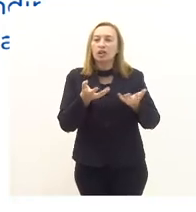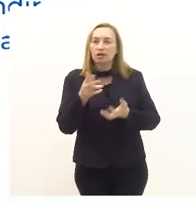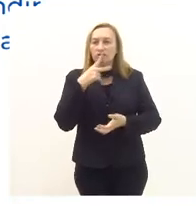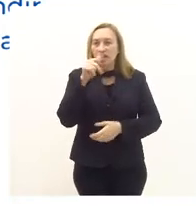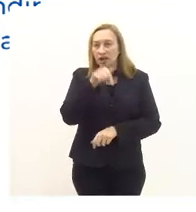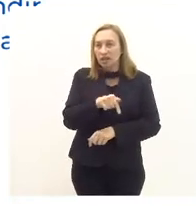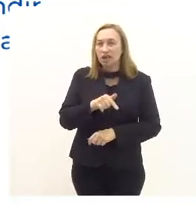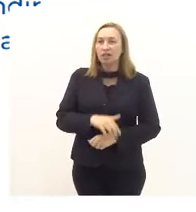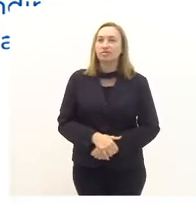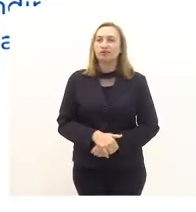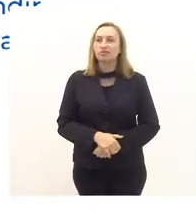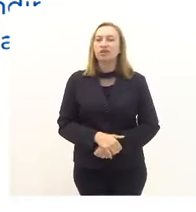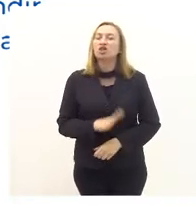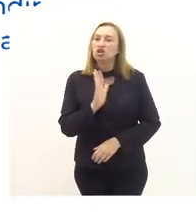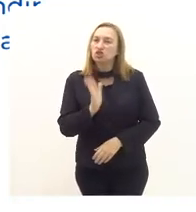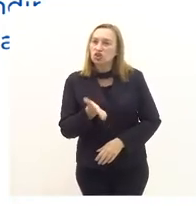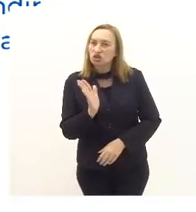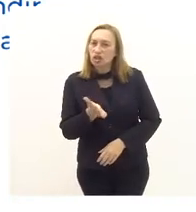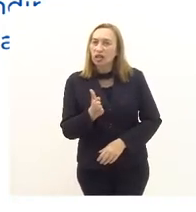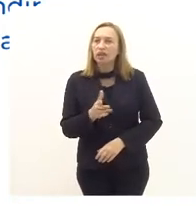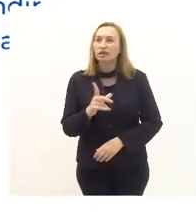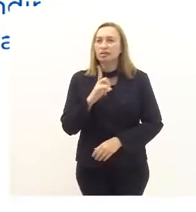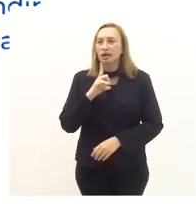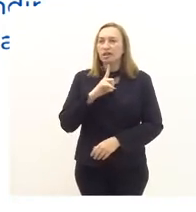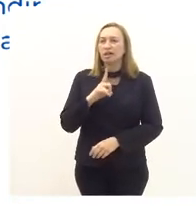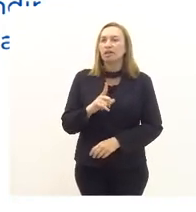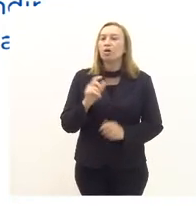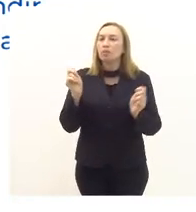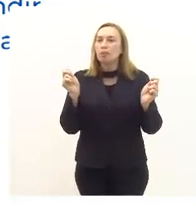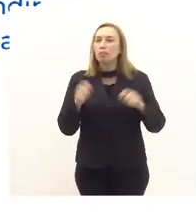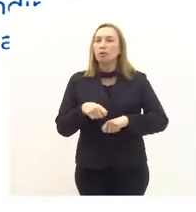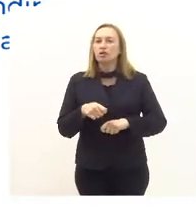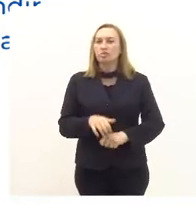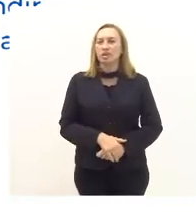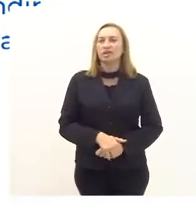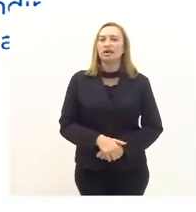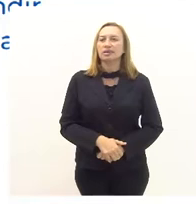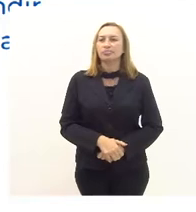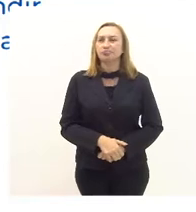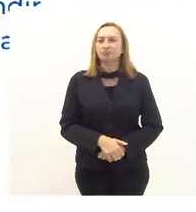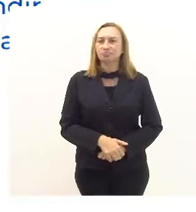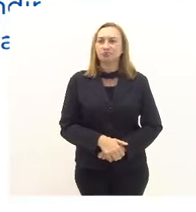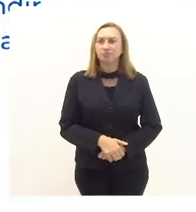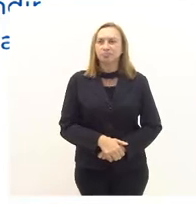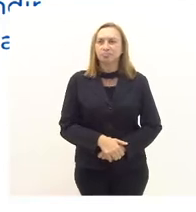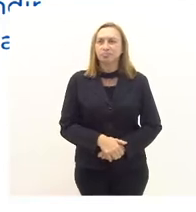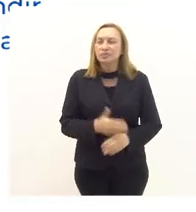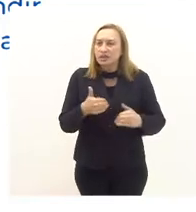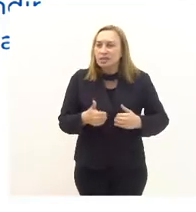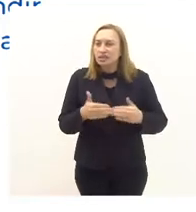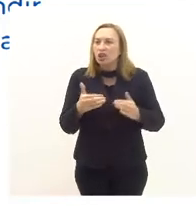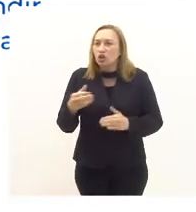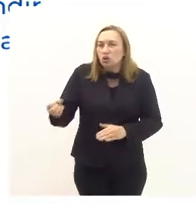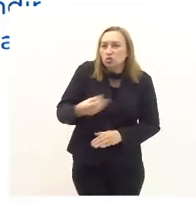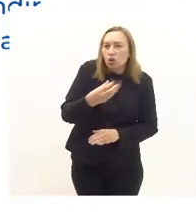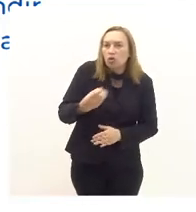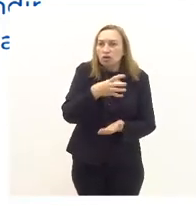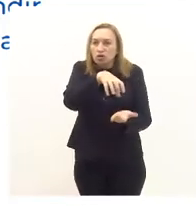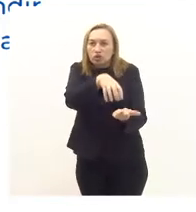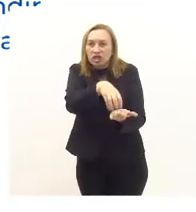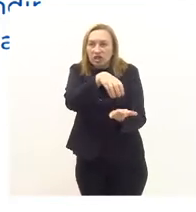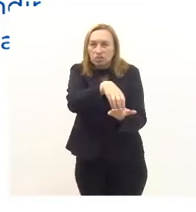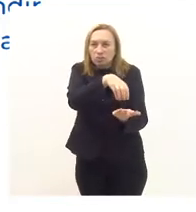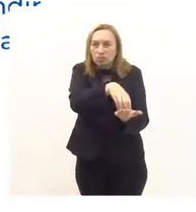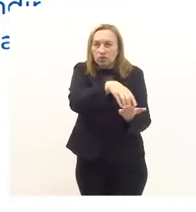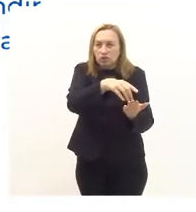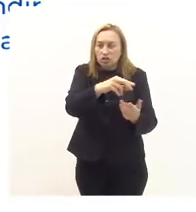aqui algo que a gente já tem, né, uma possibilidade e que a gente inaugure novos centros. Né?